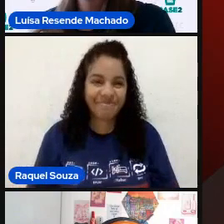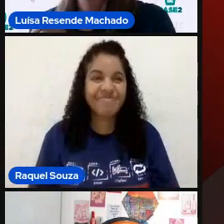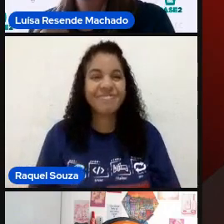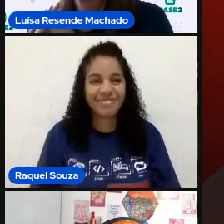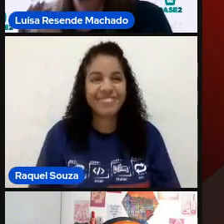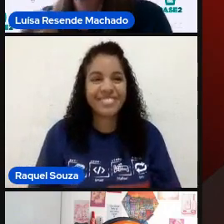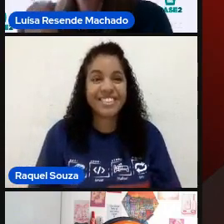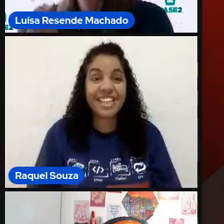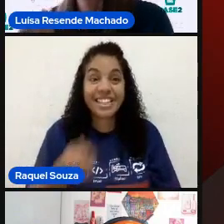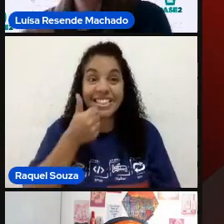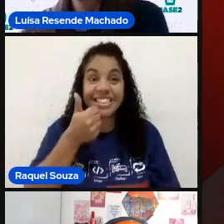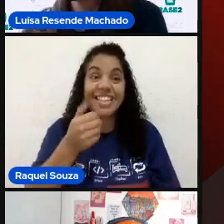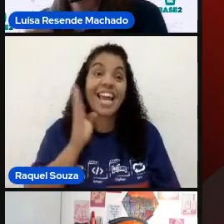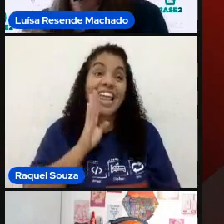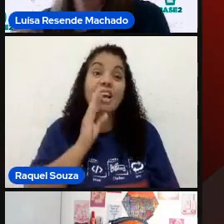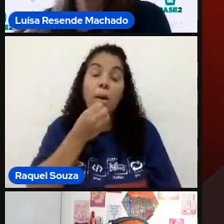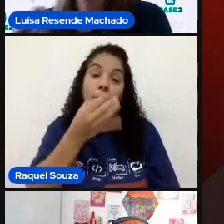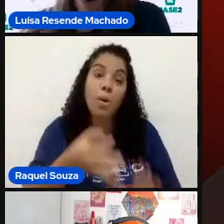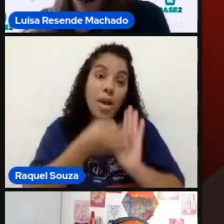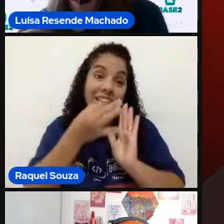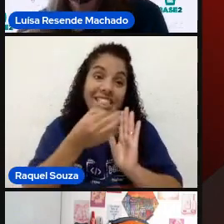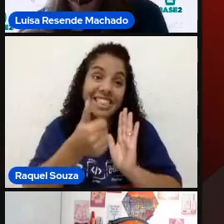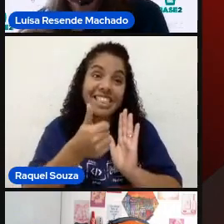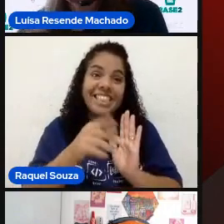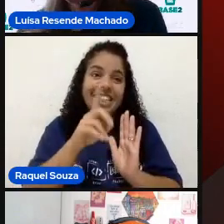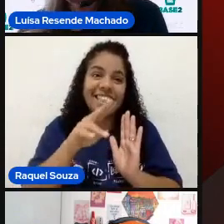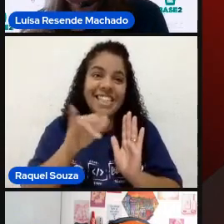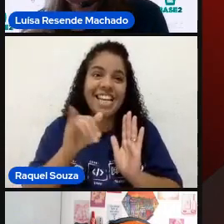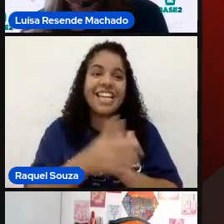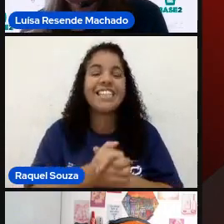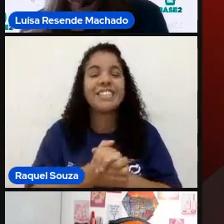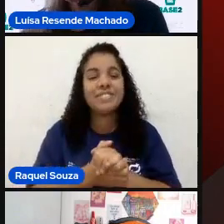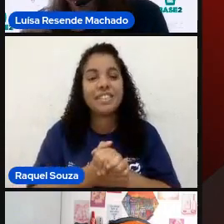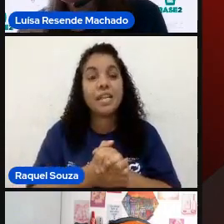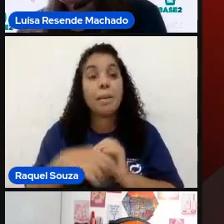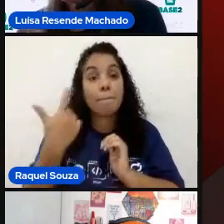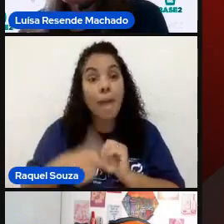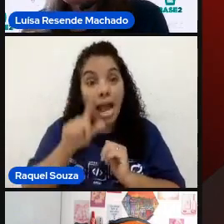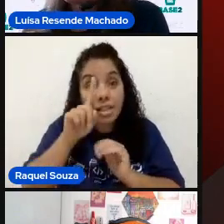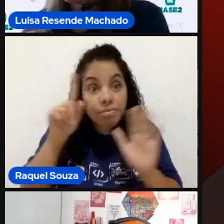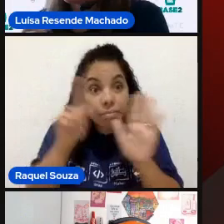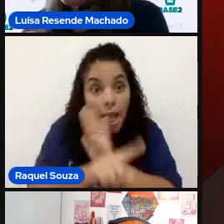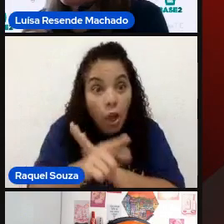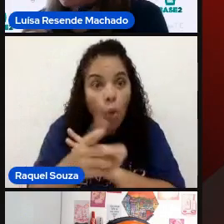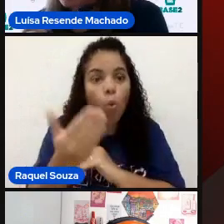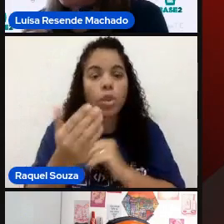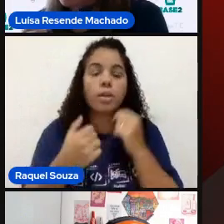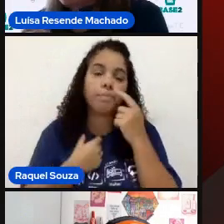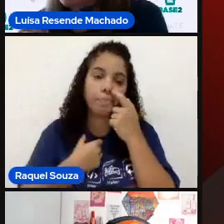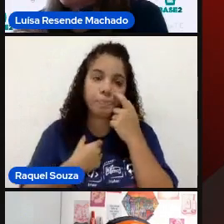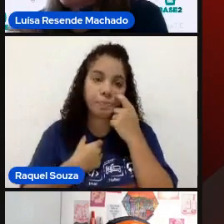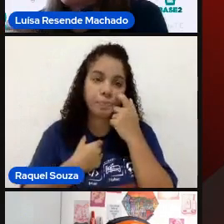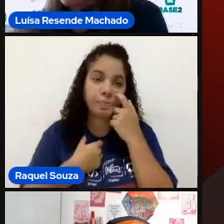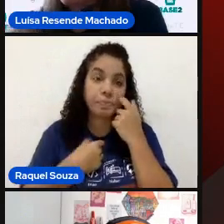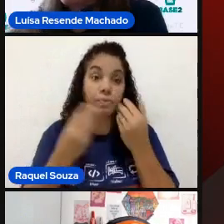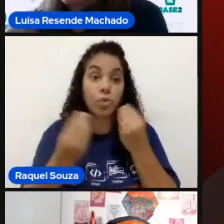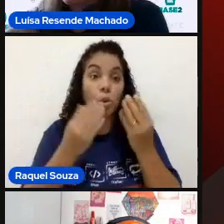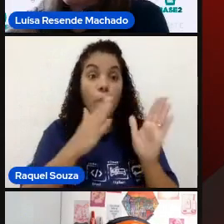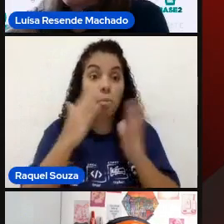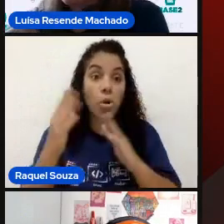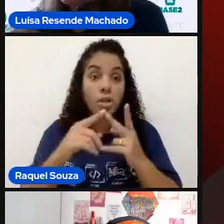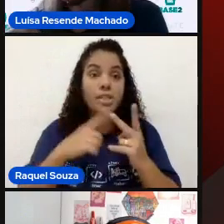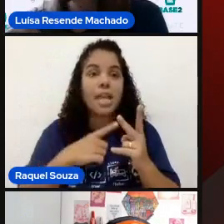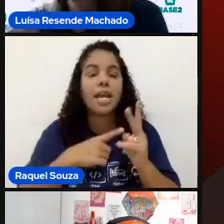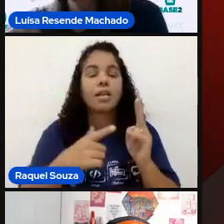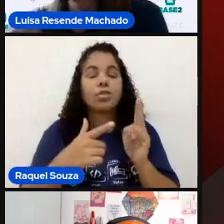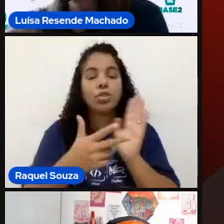Legal. Boa dica aí, Dani. Tem mais uma perguntinha? Como aplicar o processo de Design Thinking para